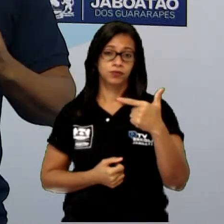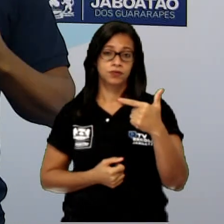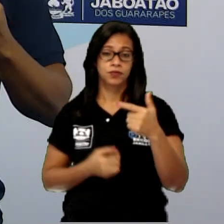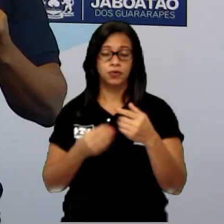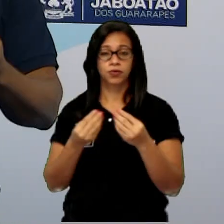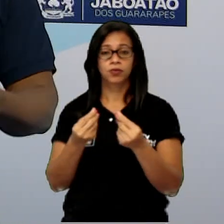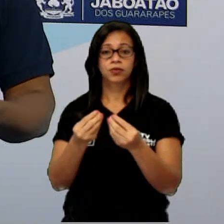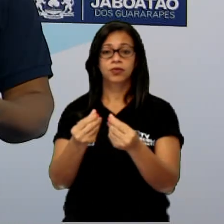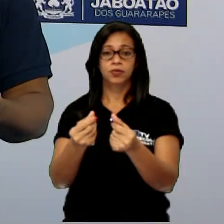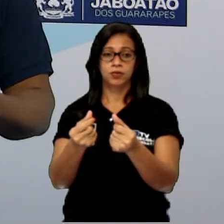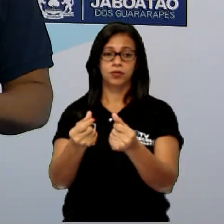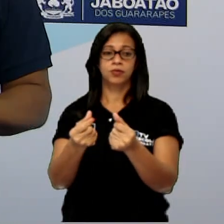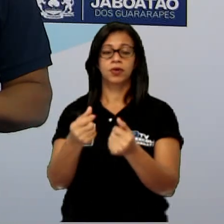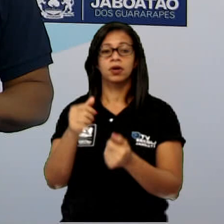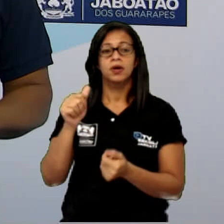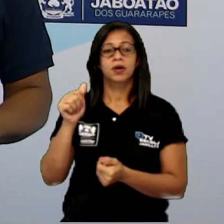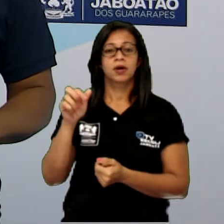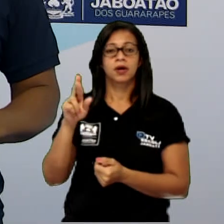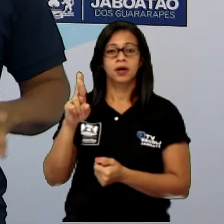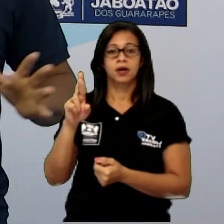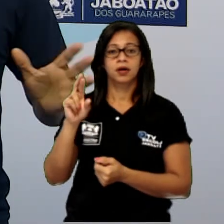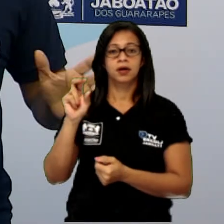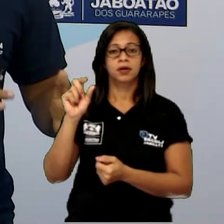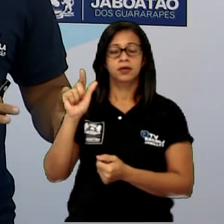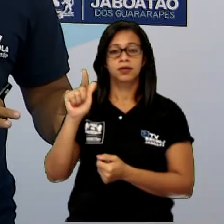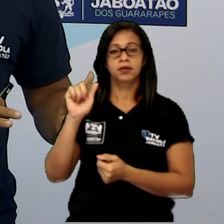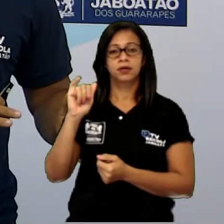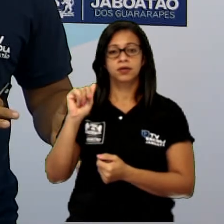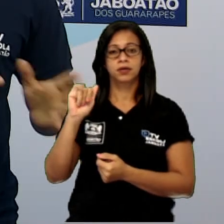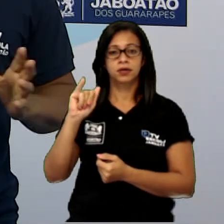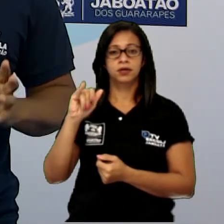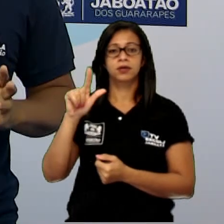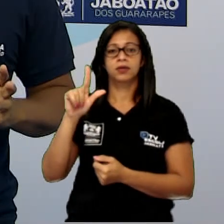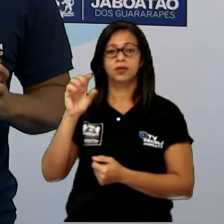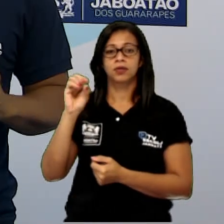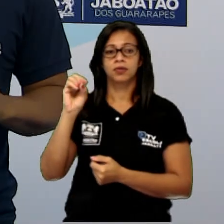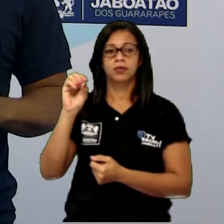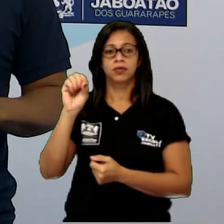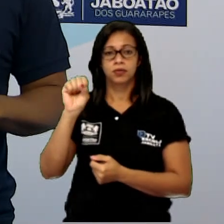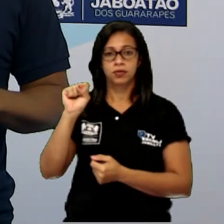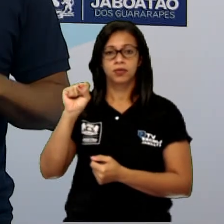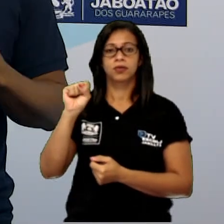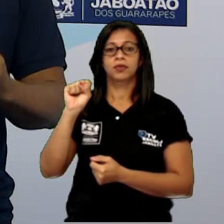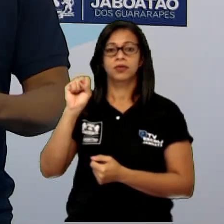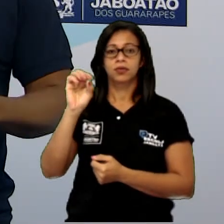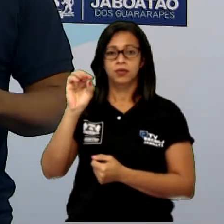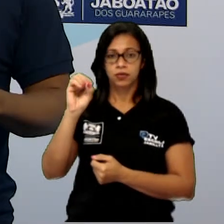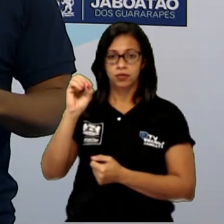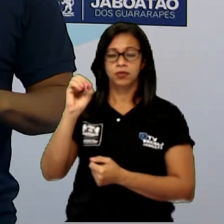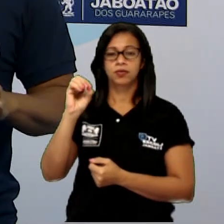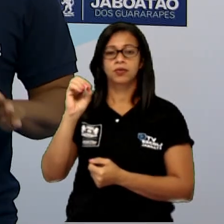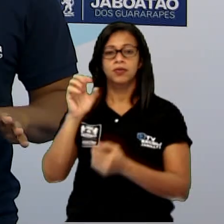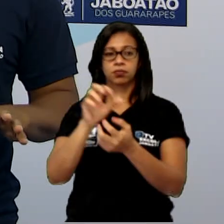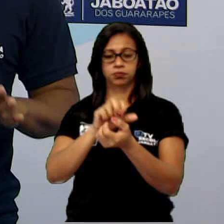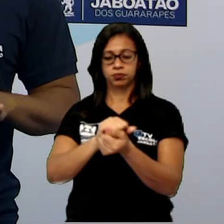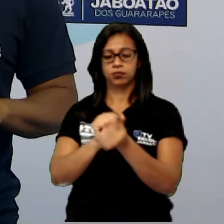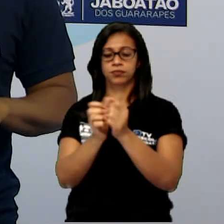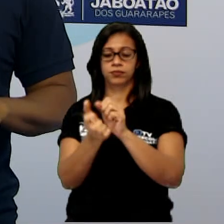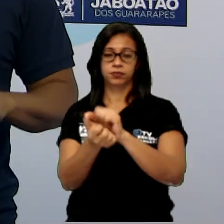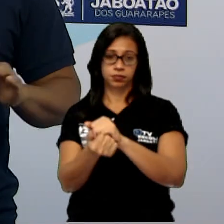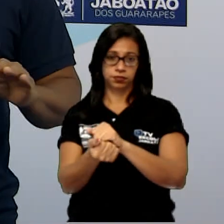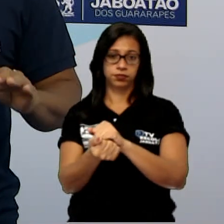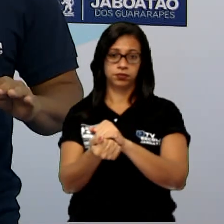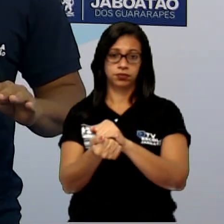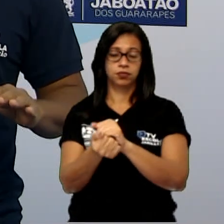solo argiloso, ao contrário do arenoso, ele é impermeável a líquidos, ou